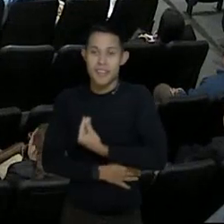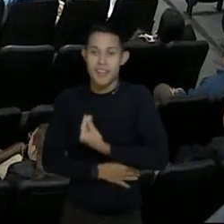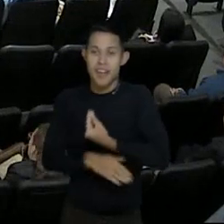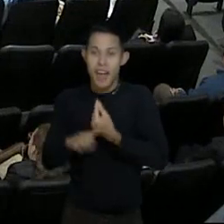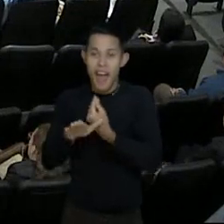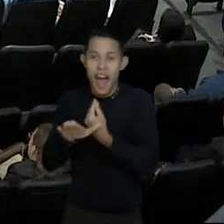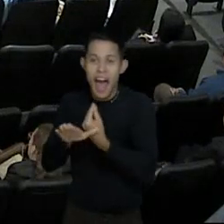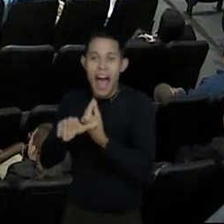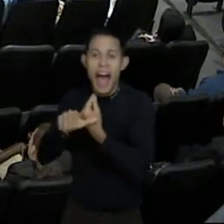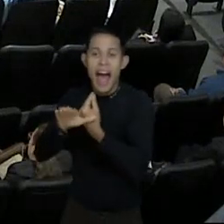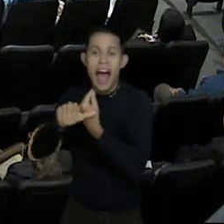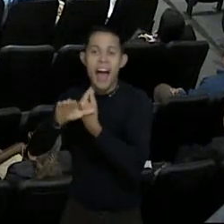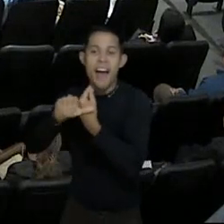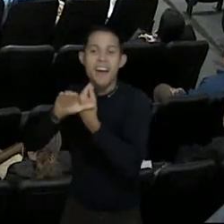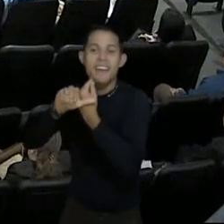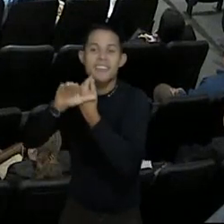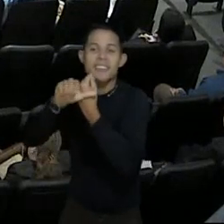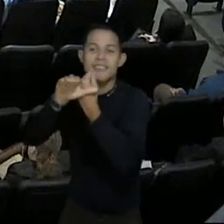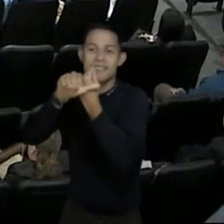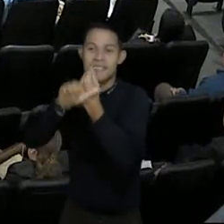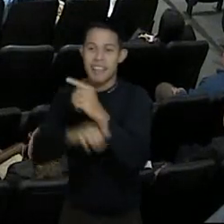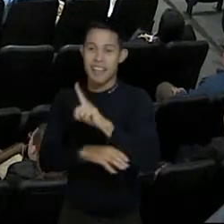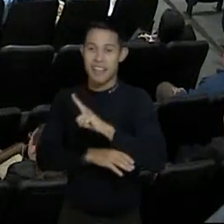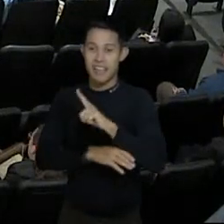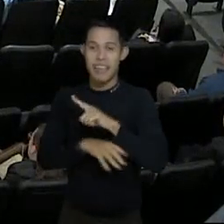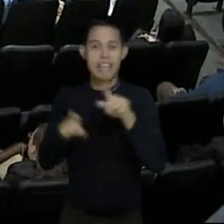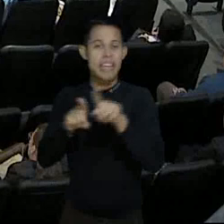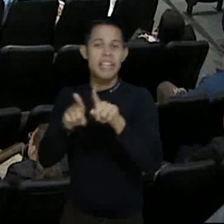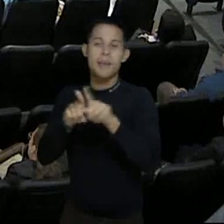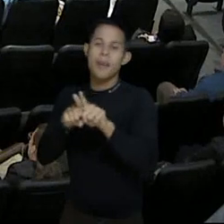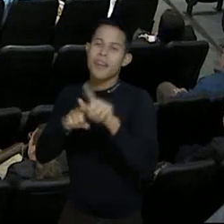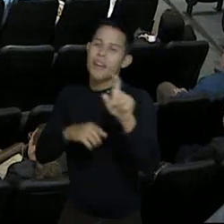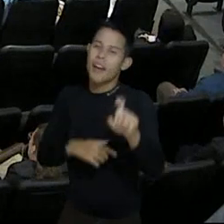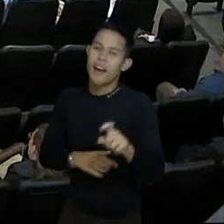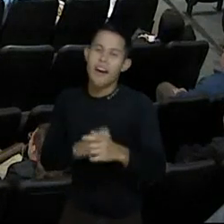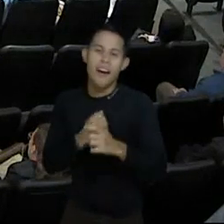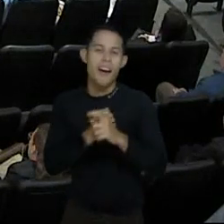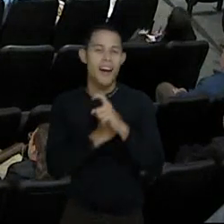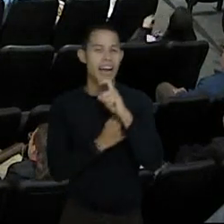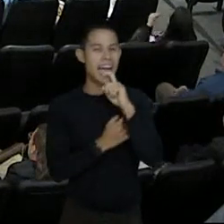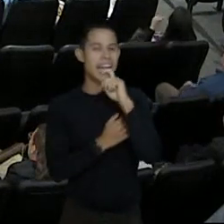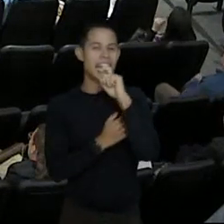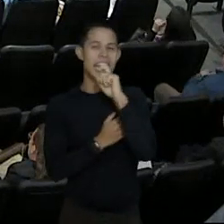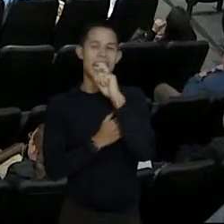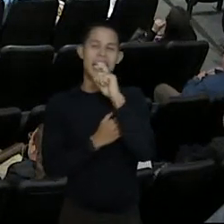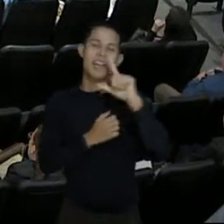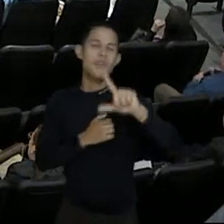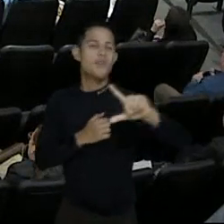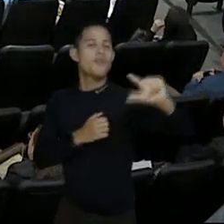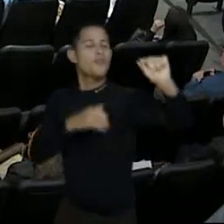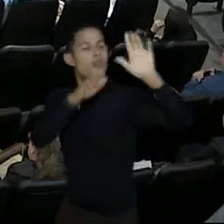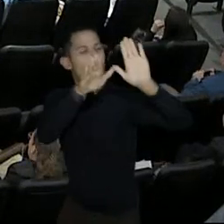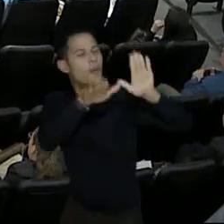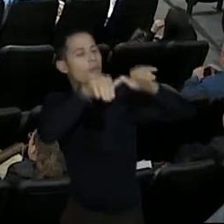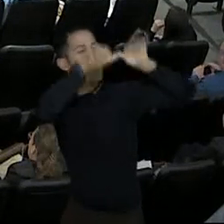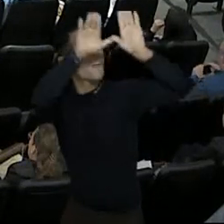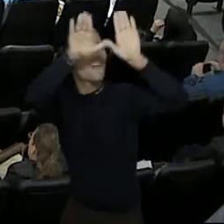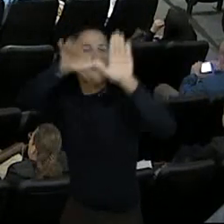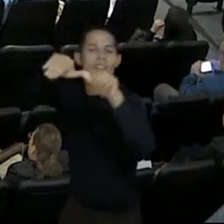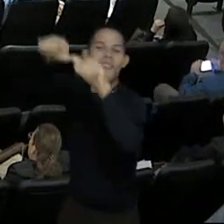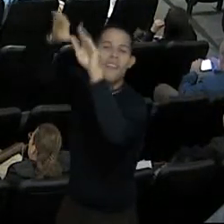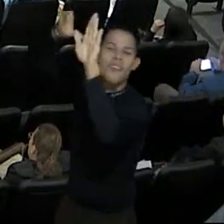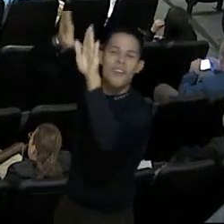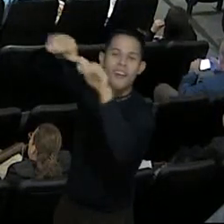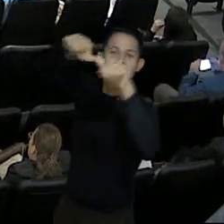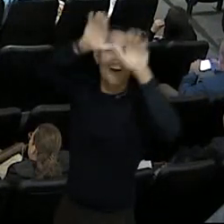imensa inveja dos voos e viver leve com as